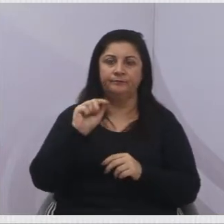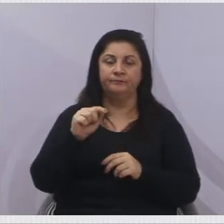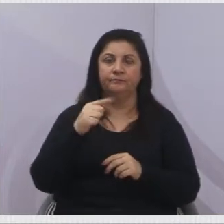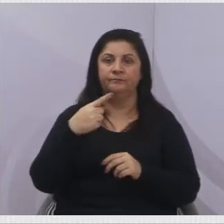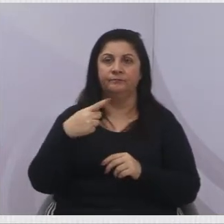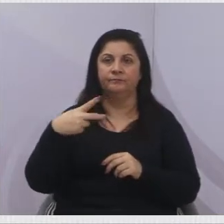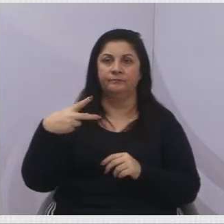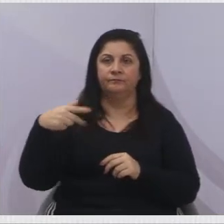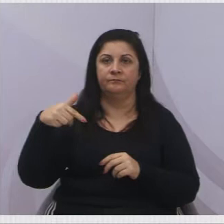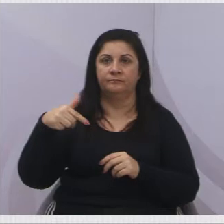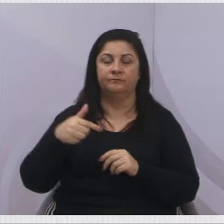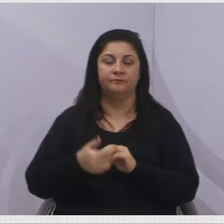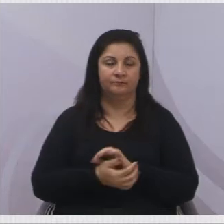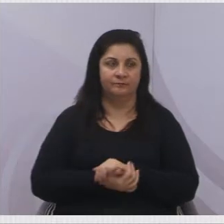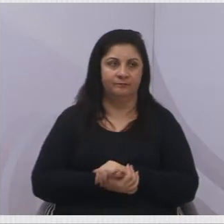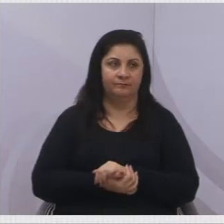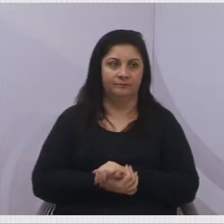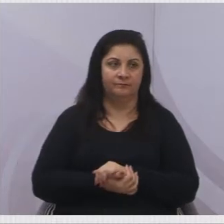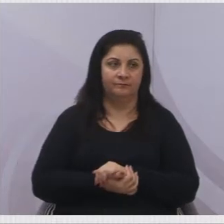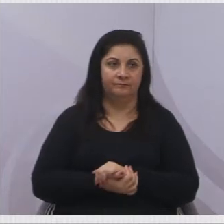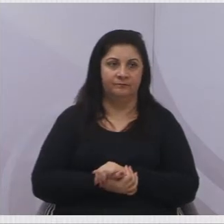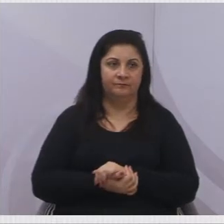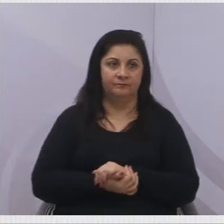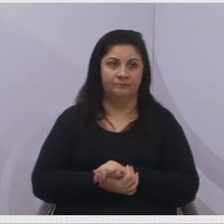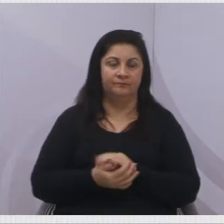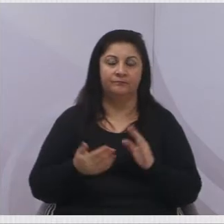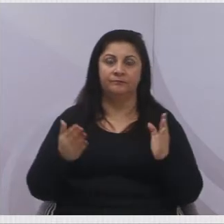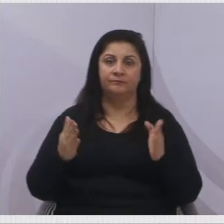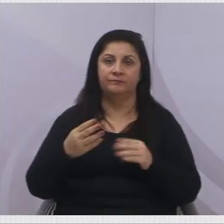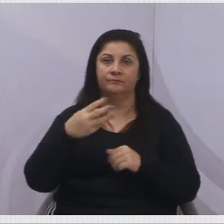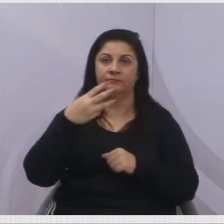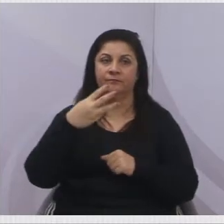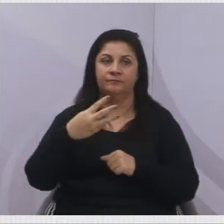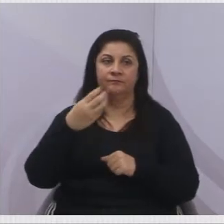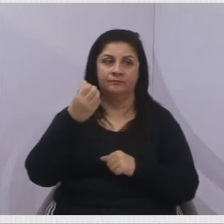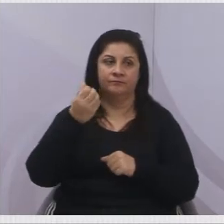4.127 atendimentos e em 2020,